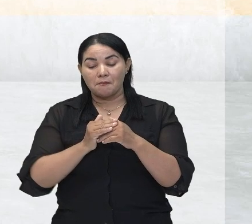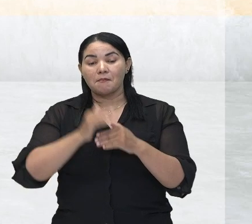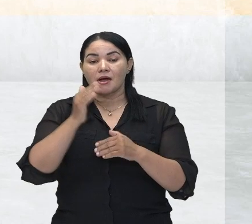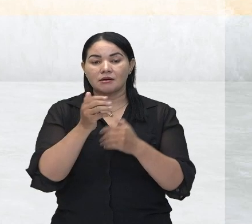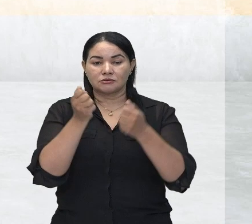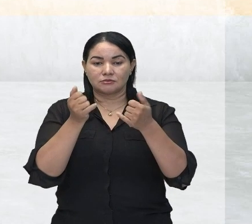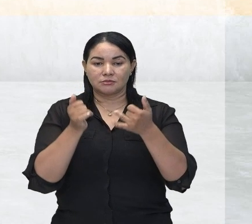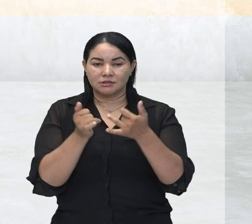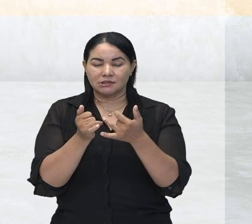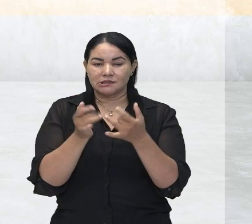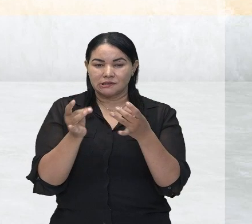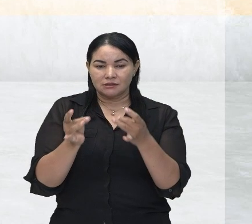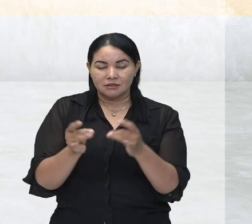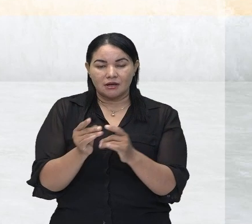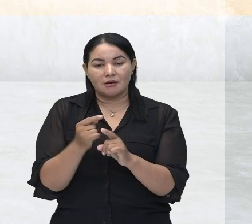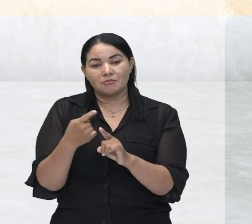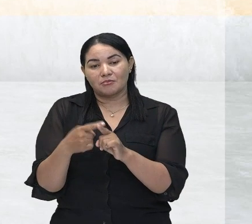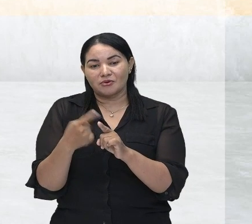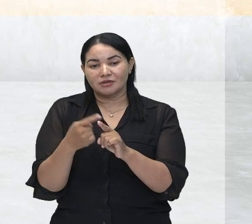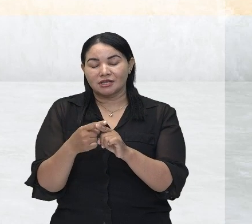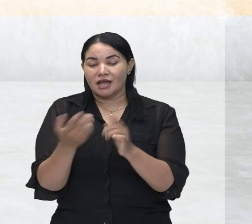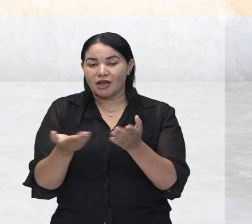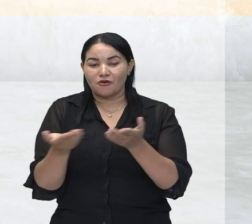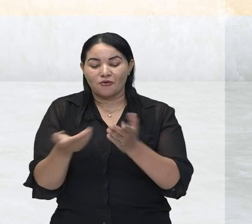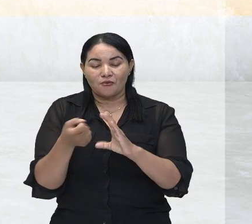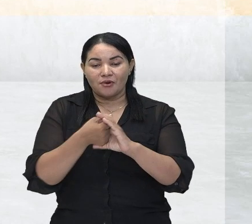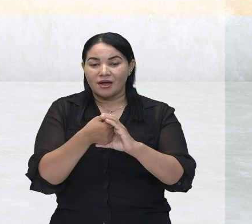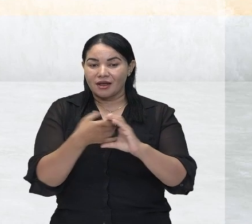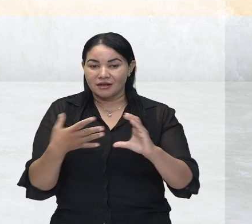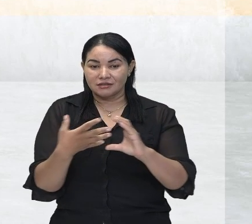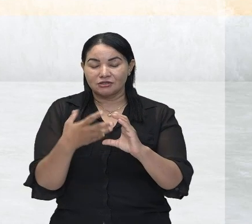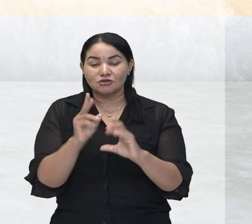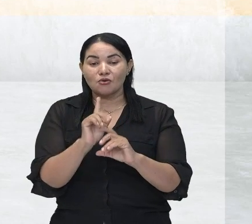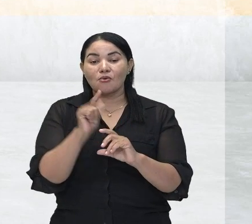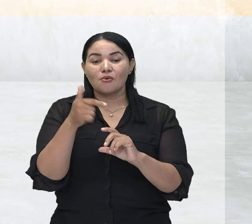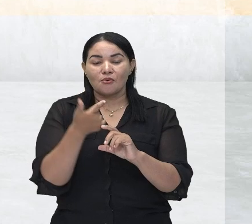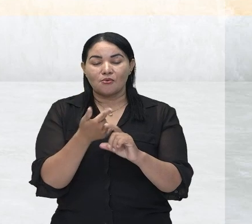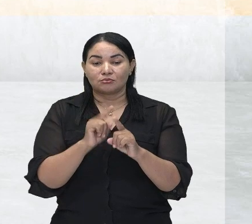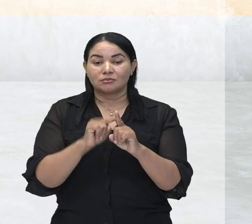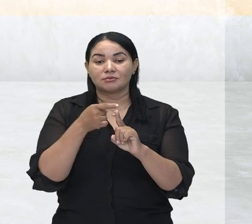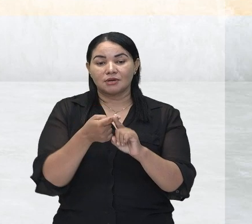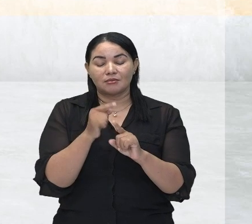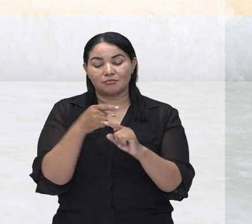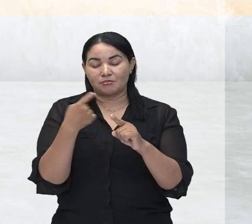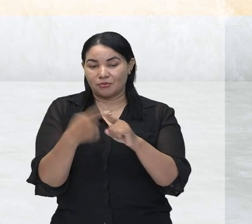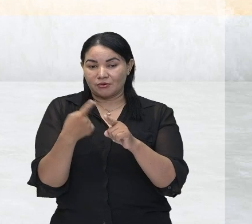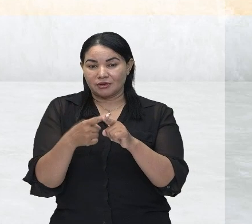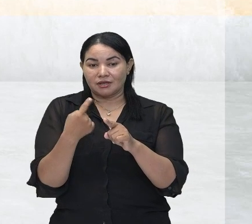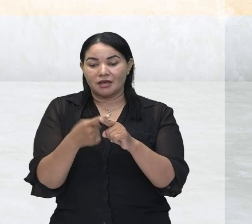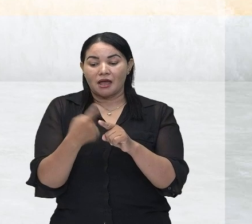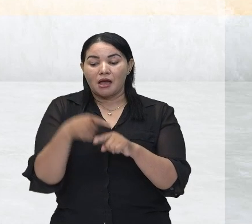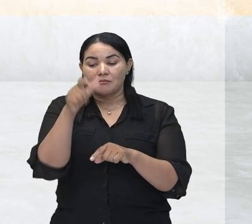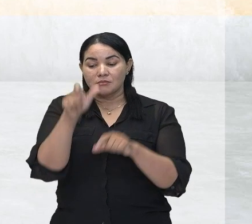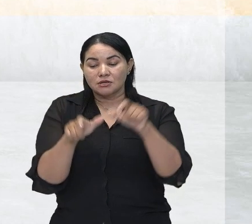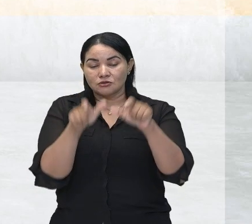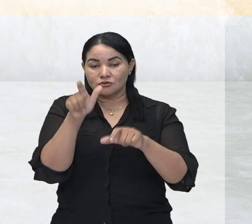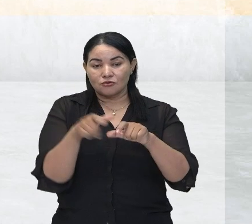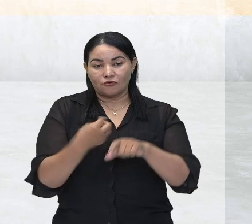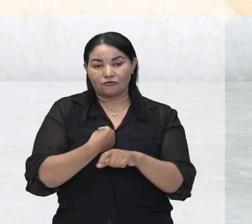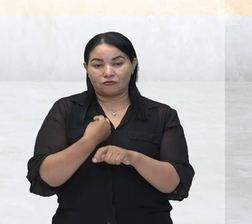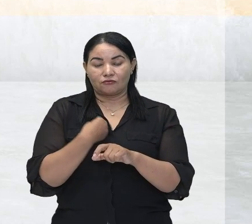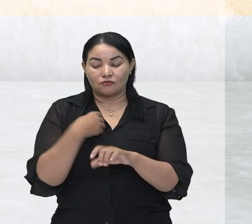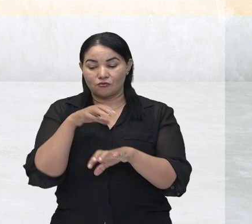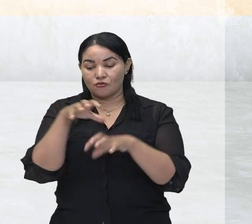além, né? Porque ele vai caracterizar, né, a pessoa que vive dentro de um